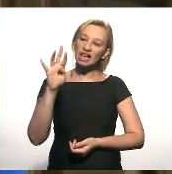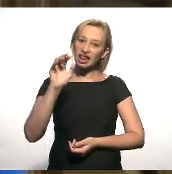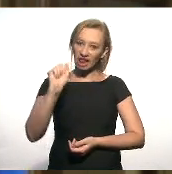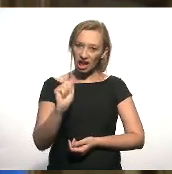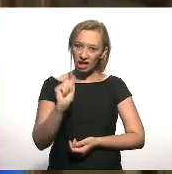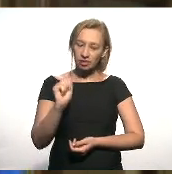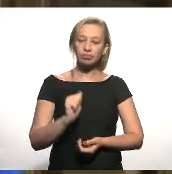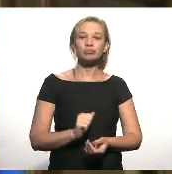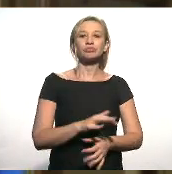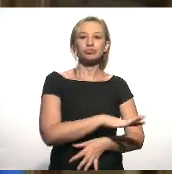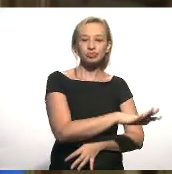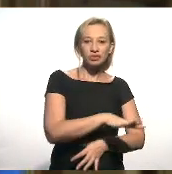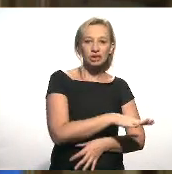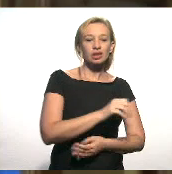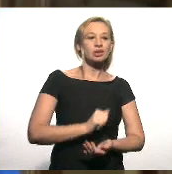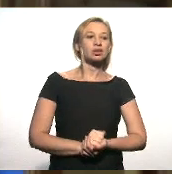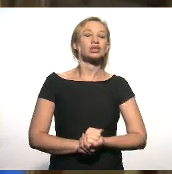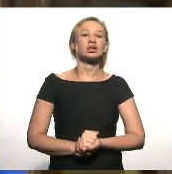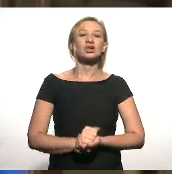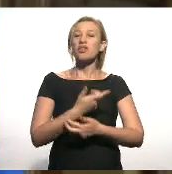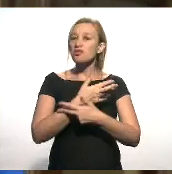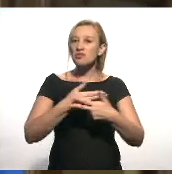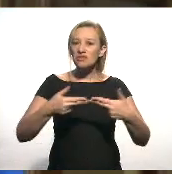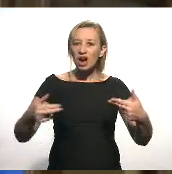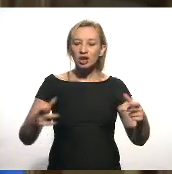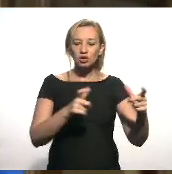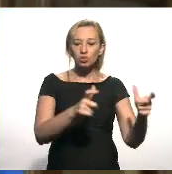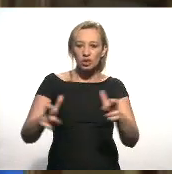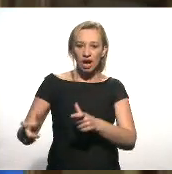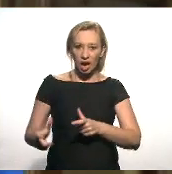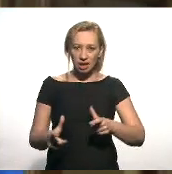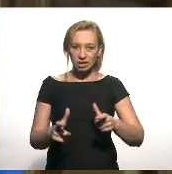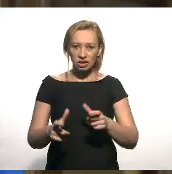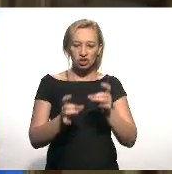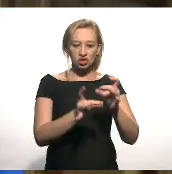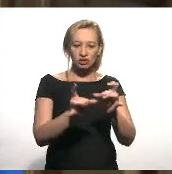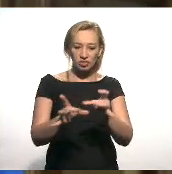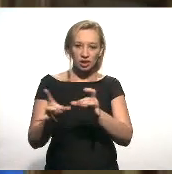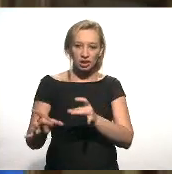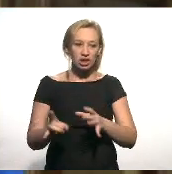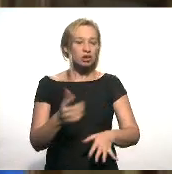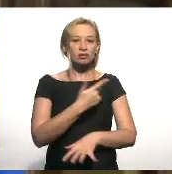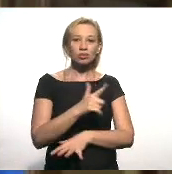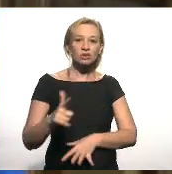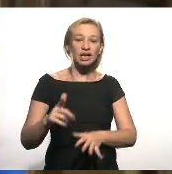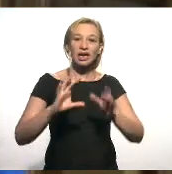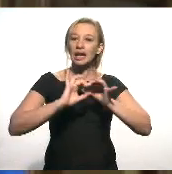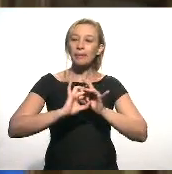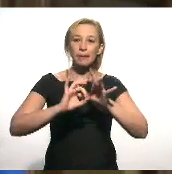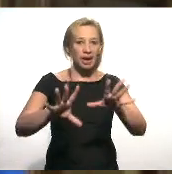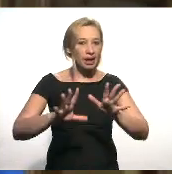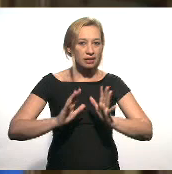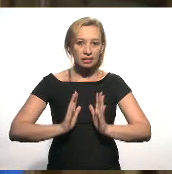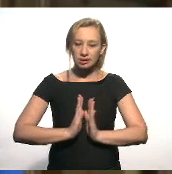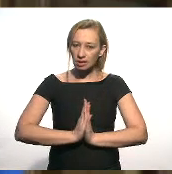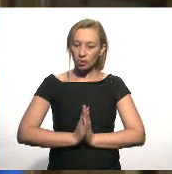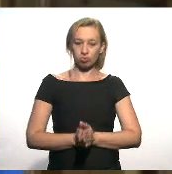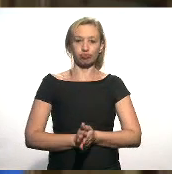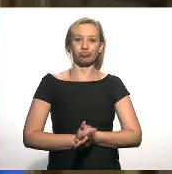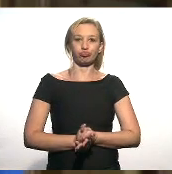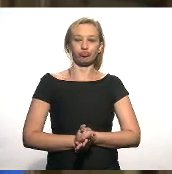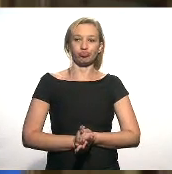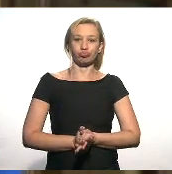de estabelecimentos comerciais que não têm alvará de localização, não têm